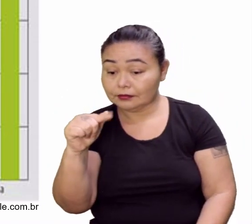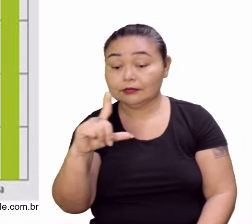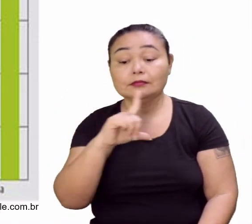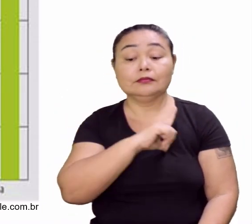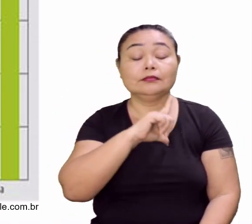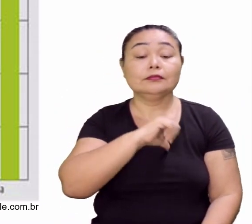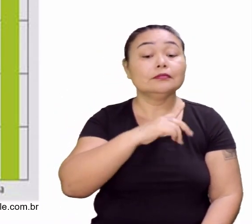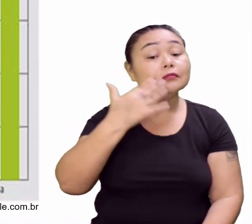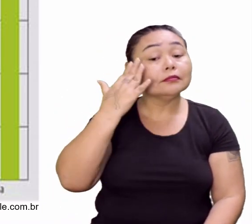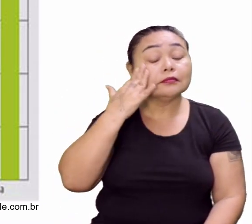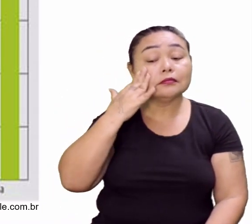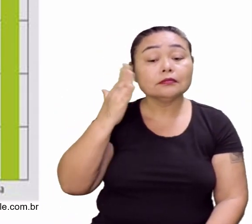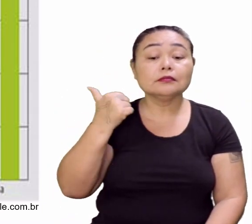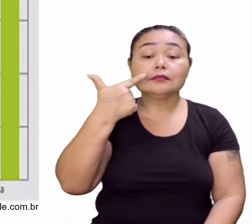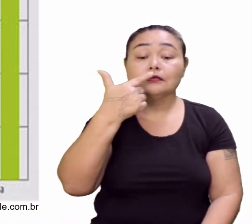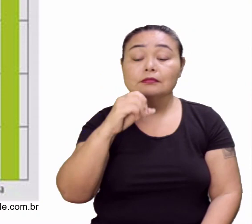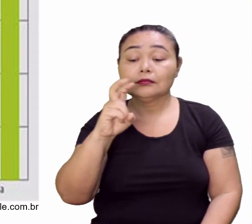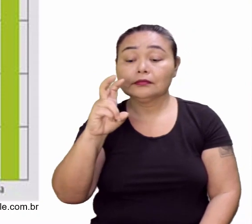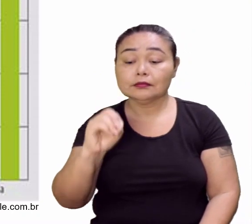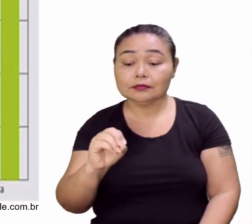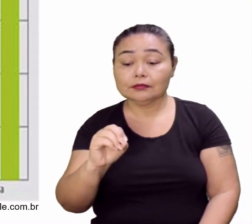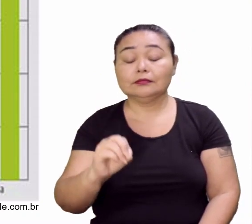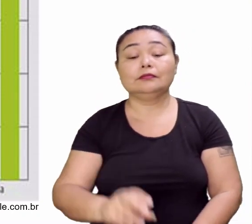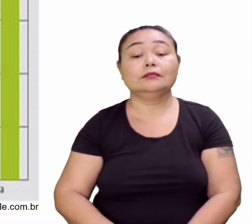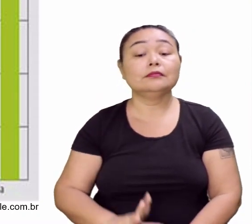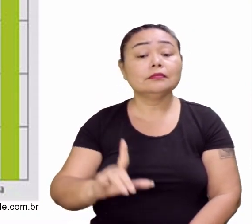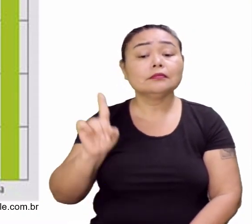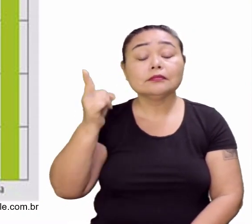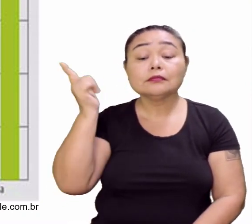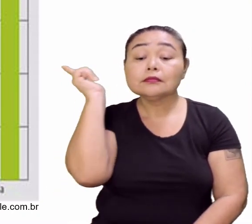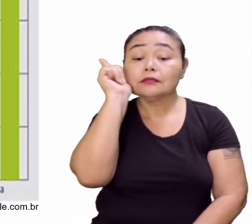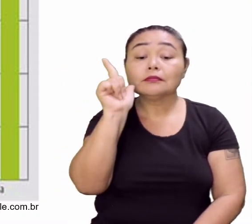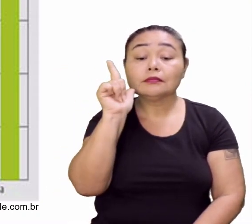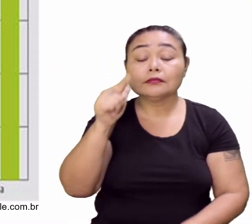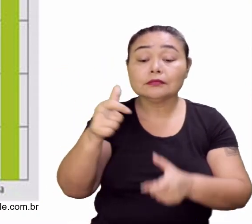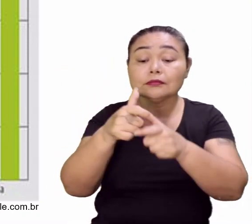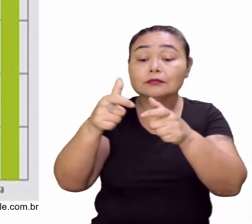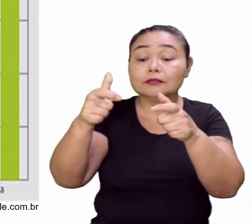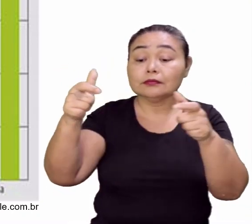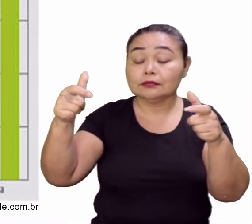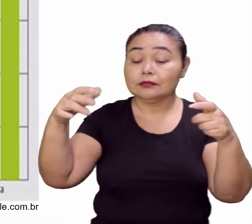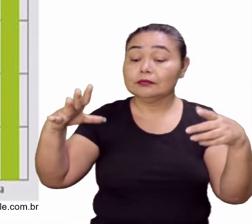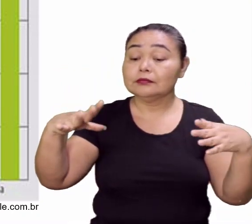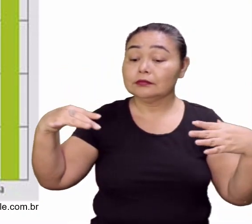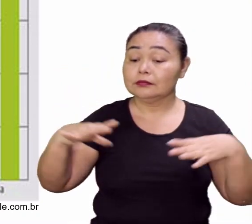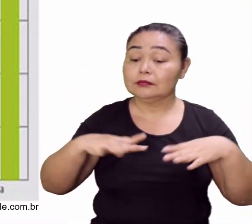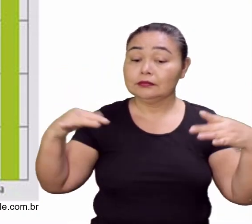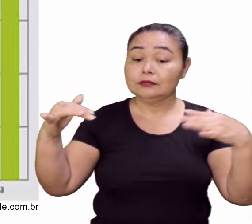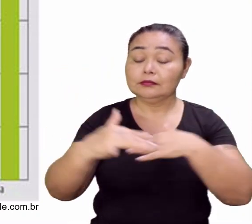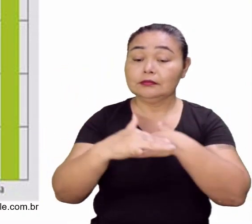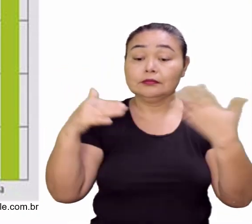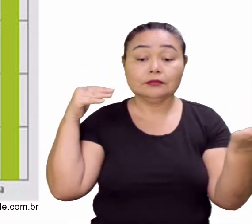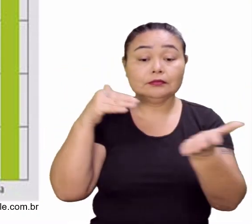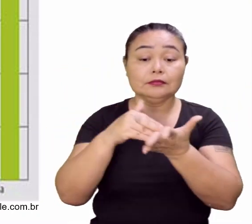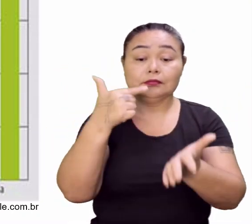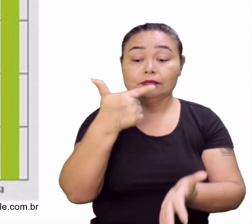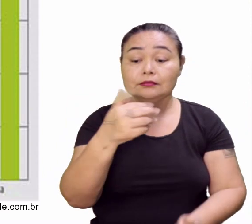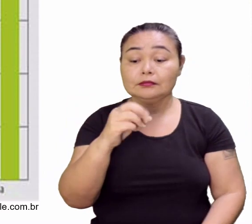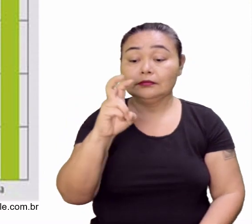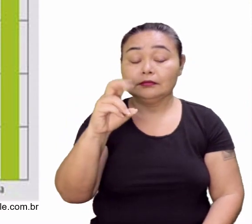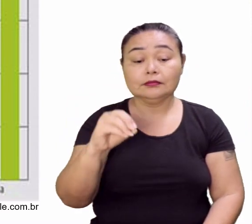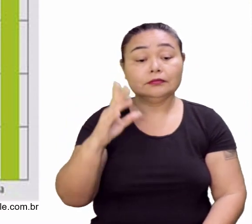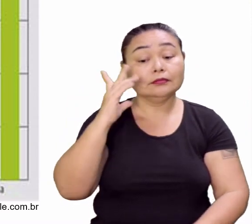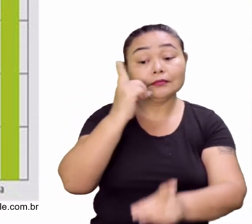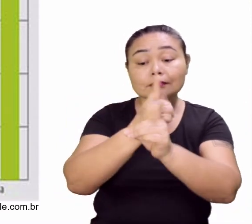tem uma previsão para 2050. Onde que a gente vai encontrar a maior taxa de urbanização, professor Jorge, até 2050? A gente